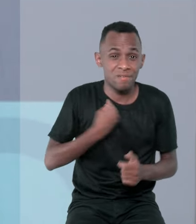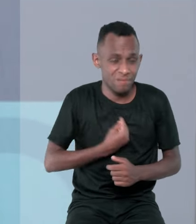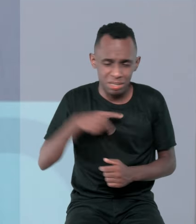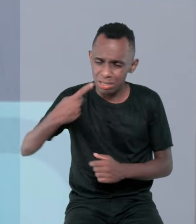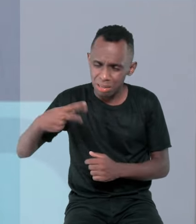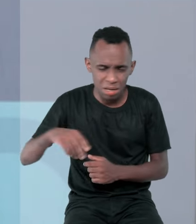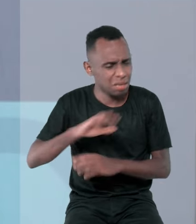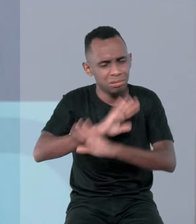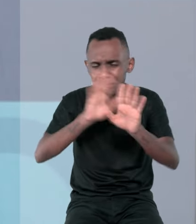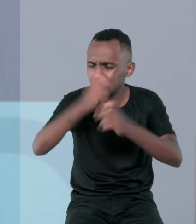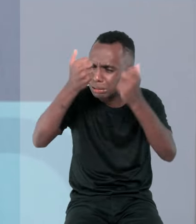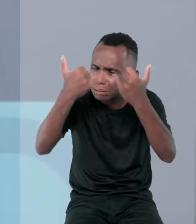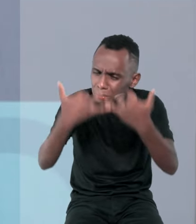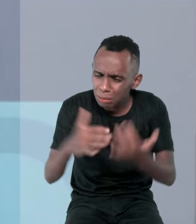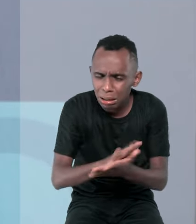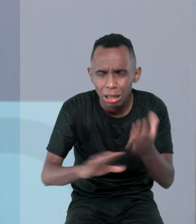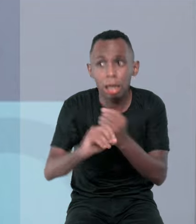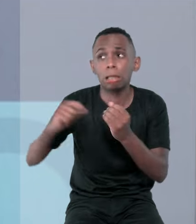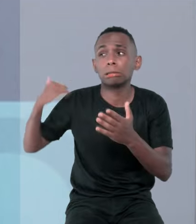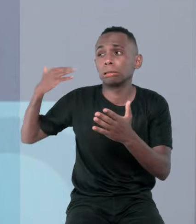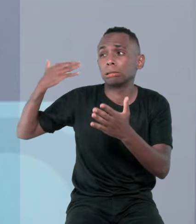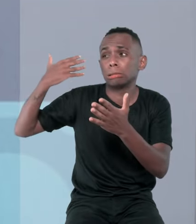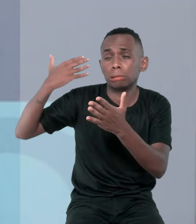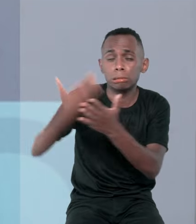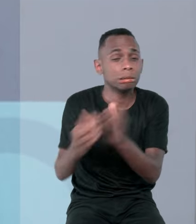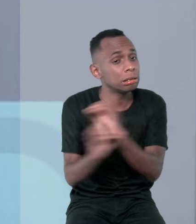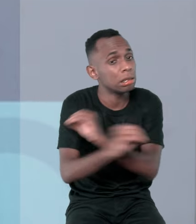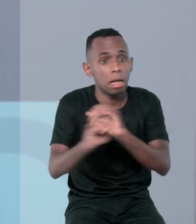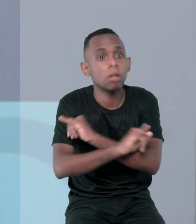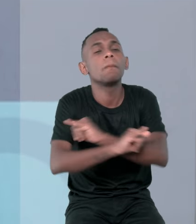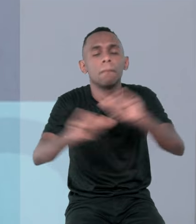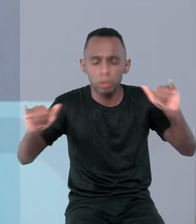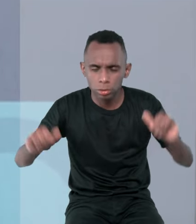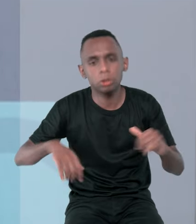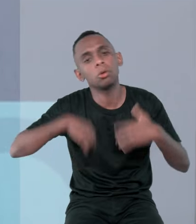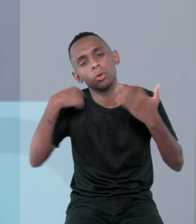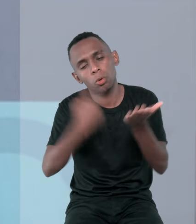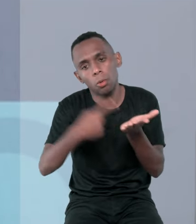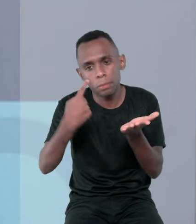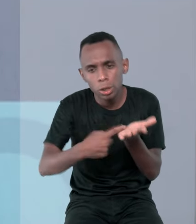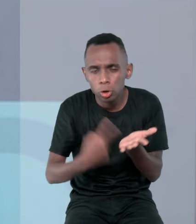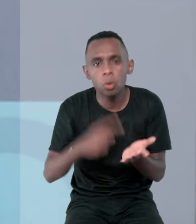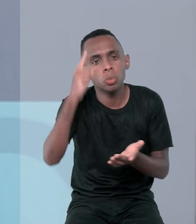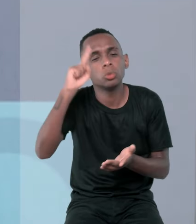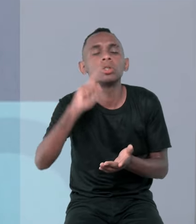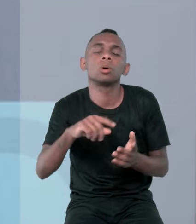que ela... O que ela passou, da biografia, não disse nada. Aí marcamos o dia, os alunos